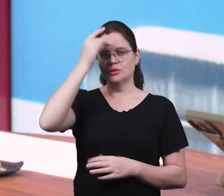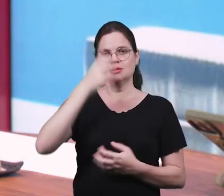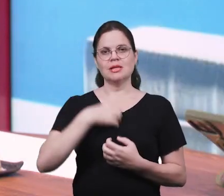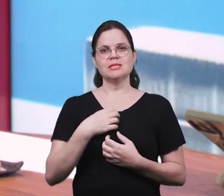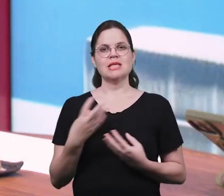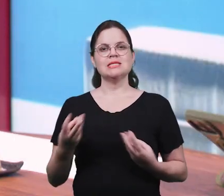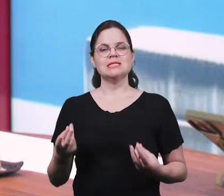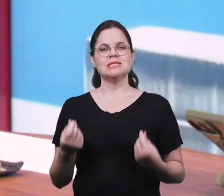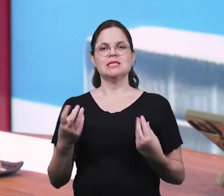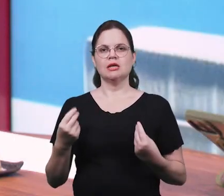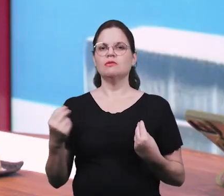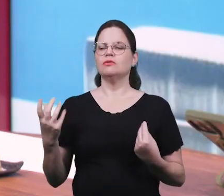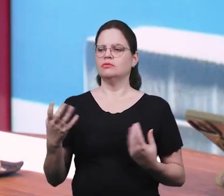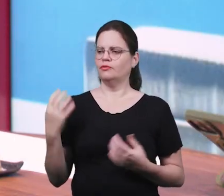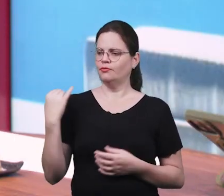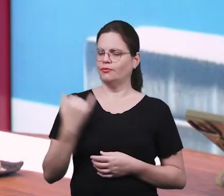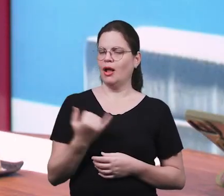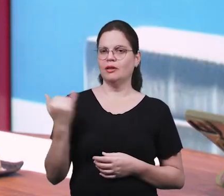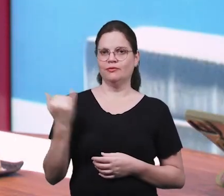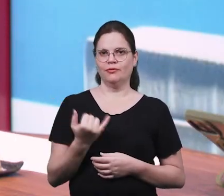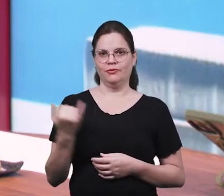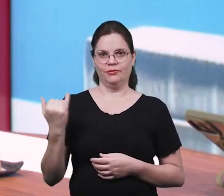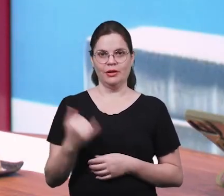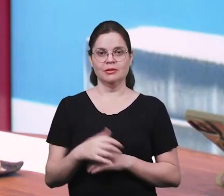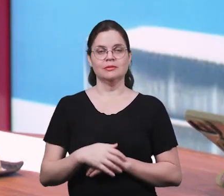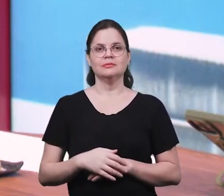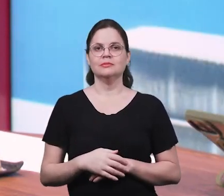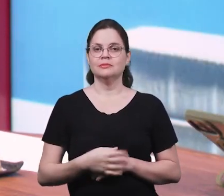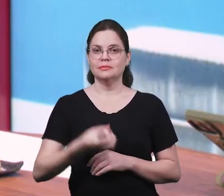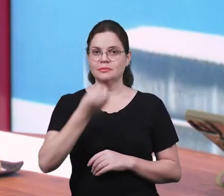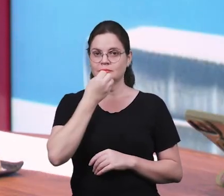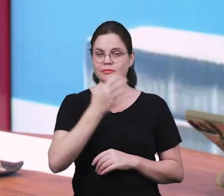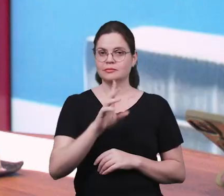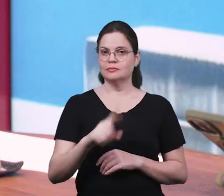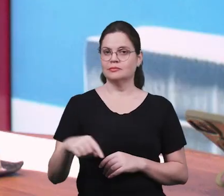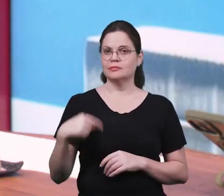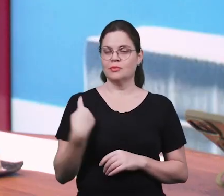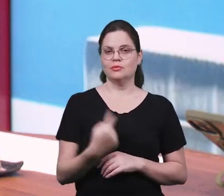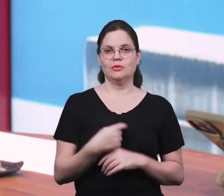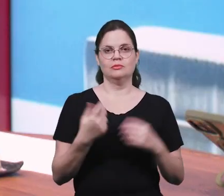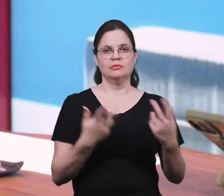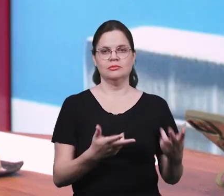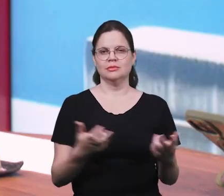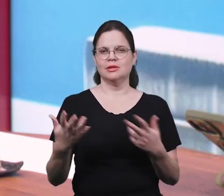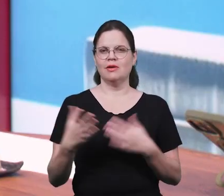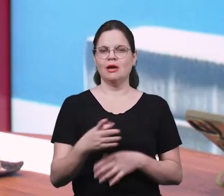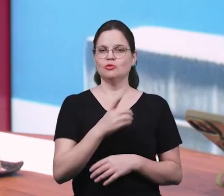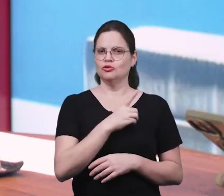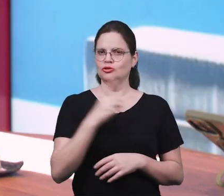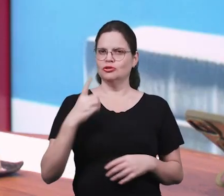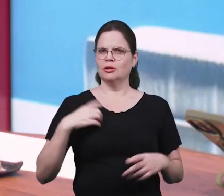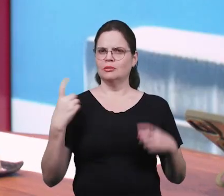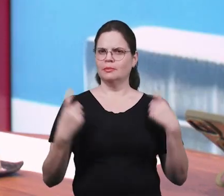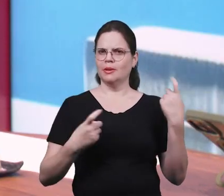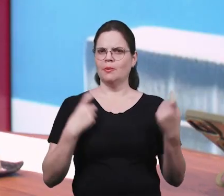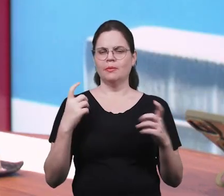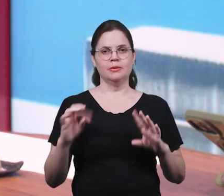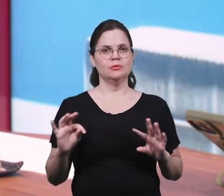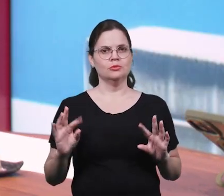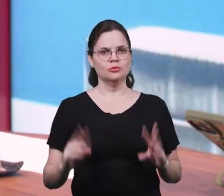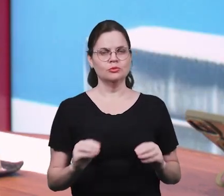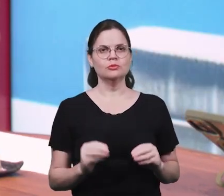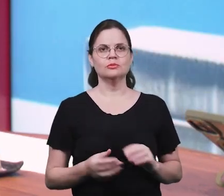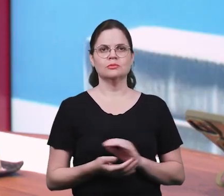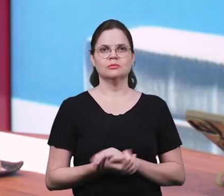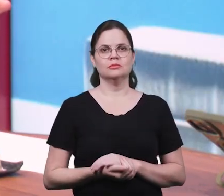essas coisas, pela caminhada ali. E como é bom a gente ver um diácono preocupado com isso.